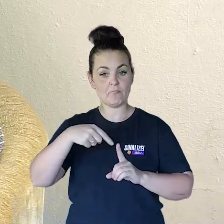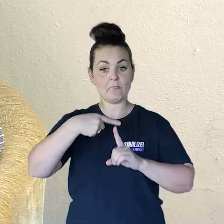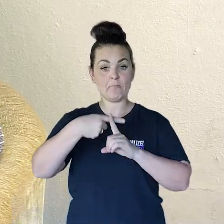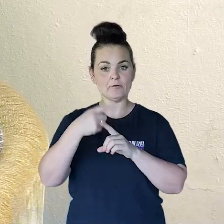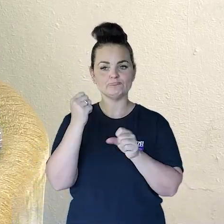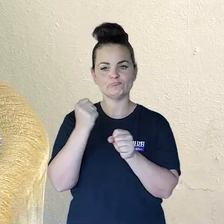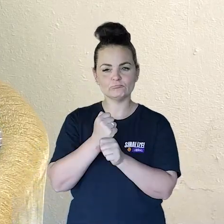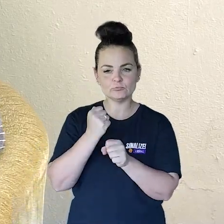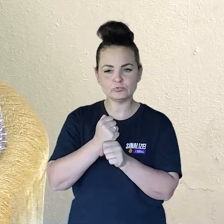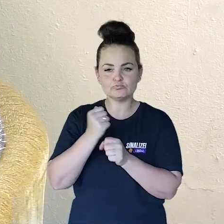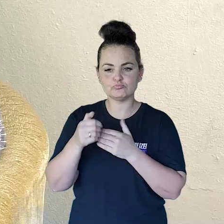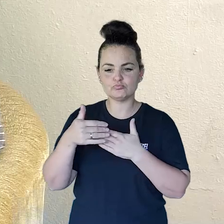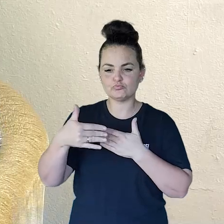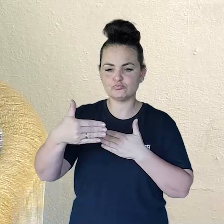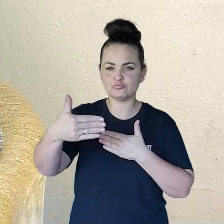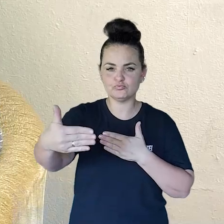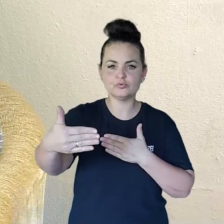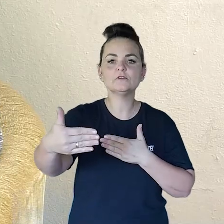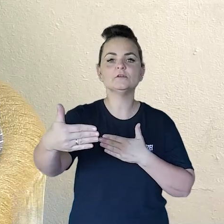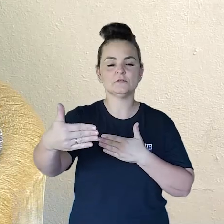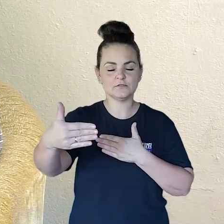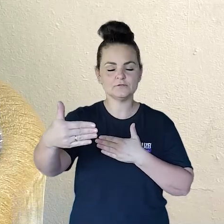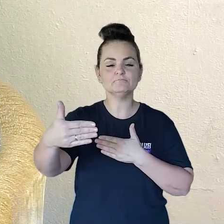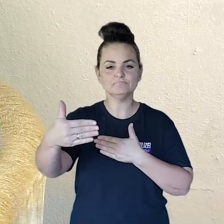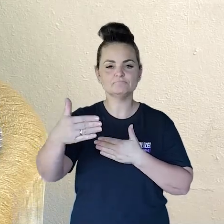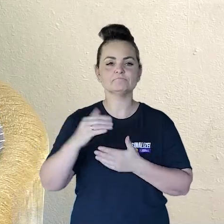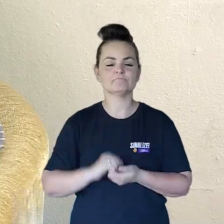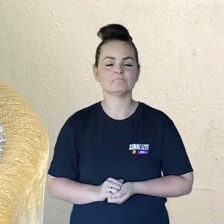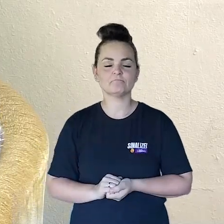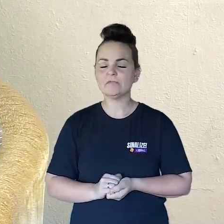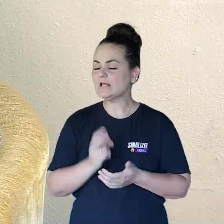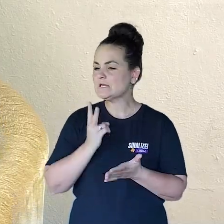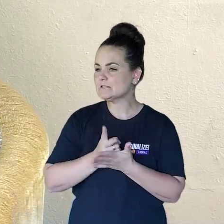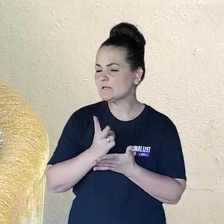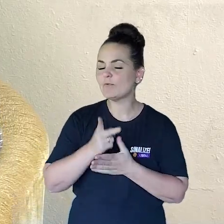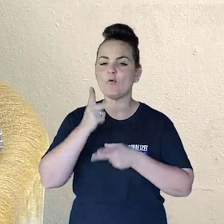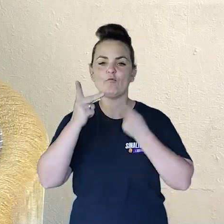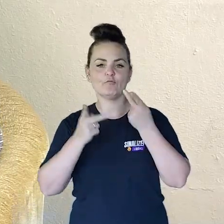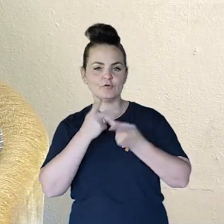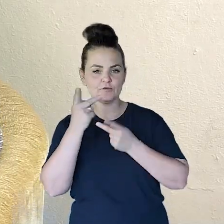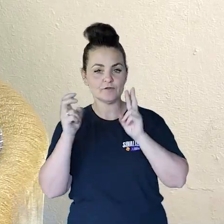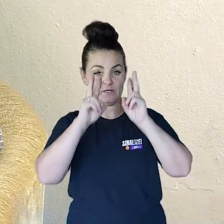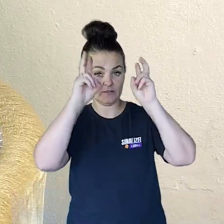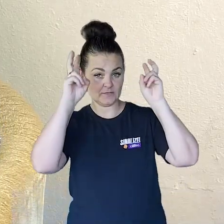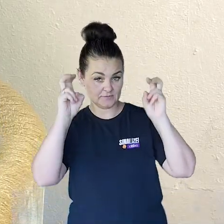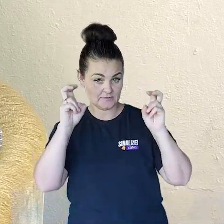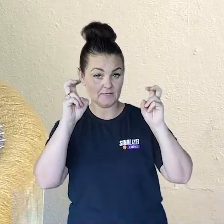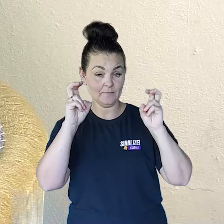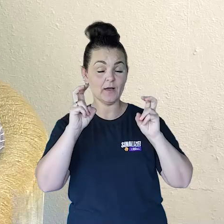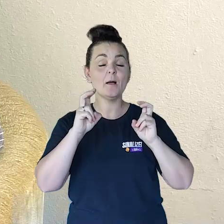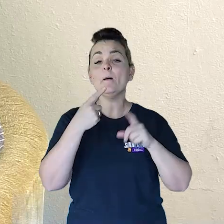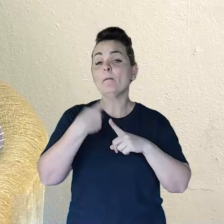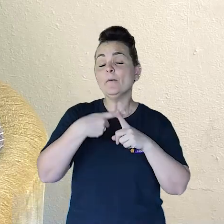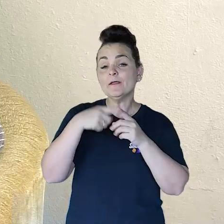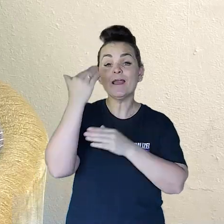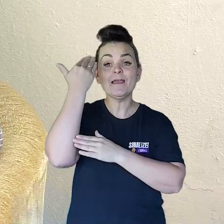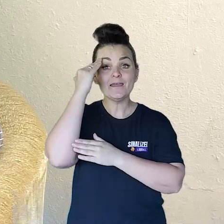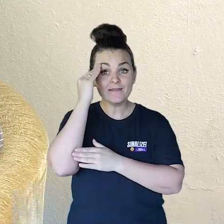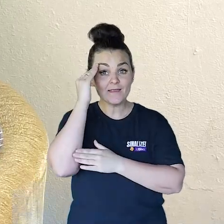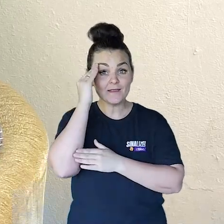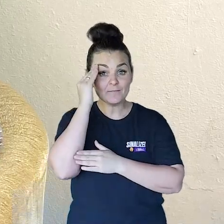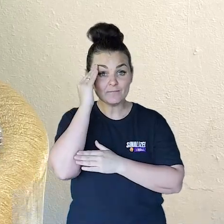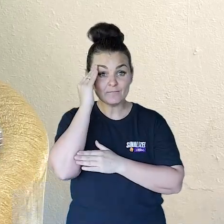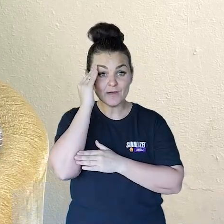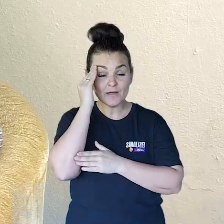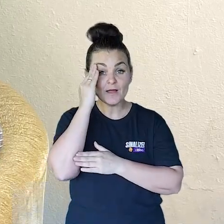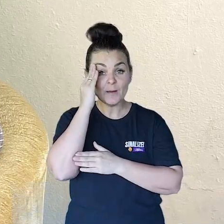próximos anos e eu com certeza estarei sempre debatendo estes temas por entender que é a partir